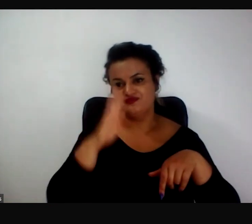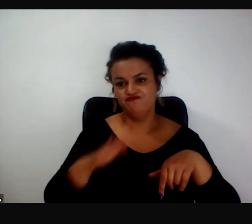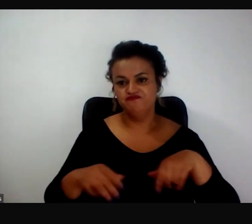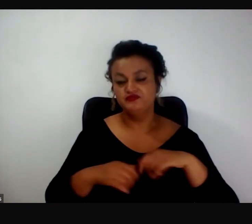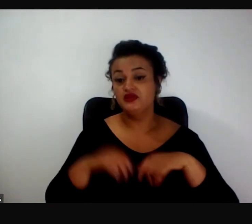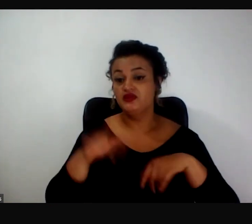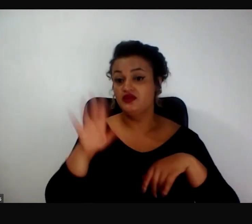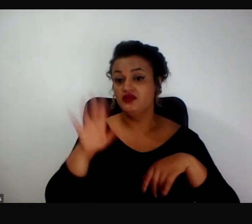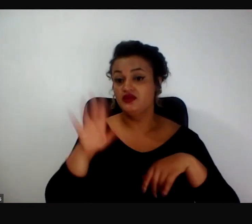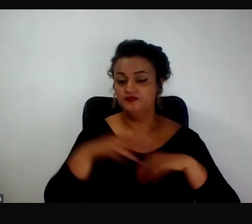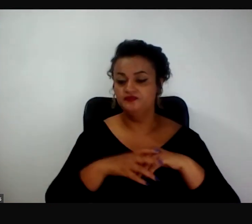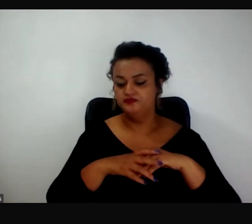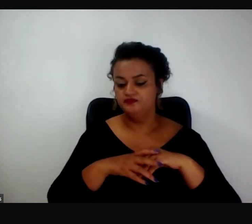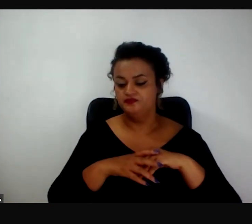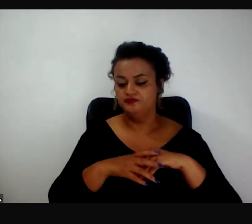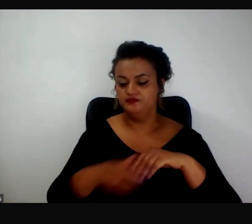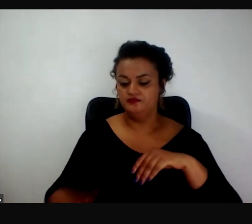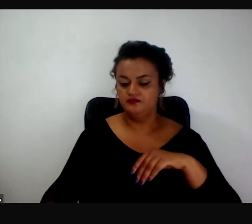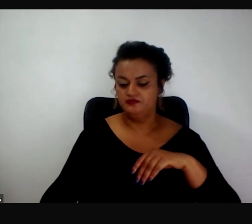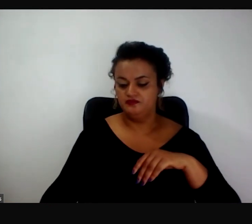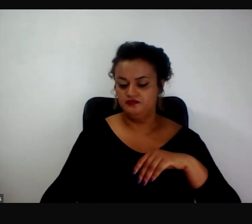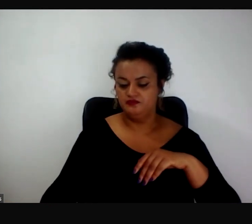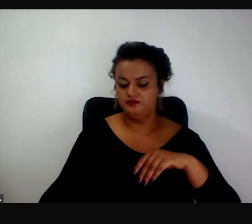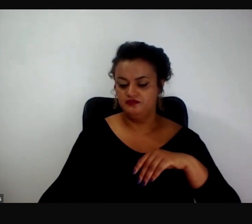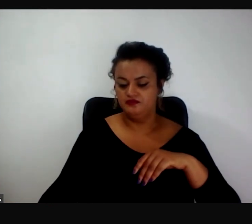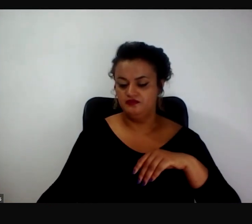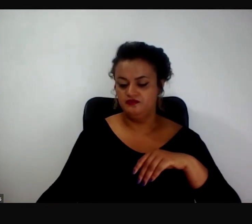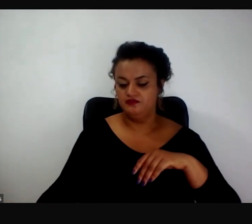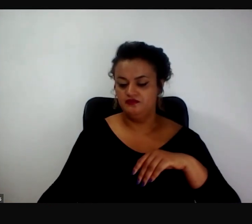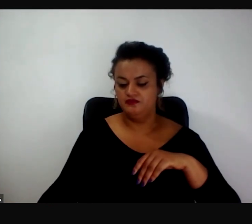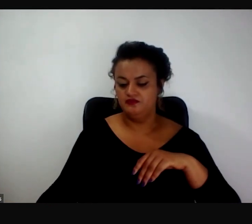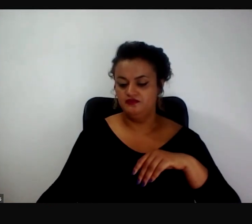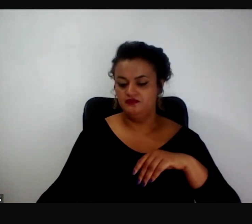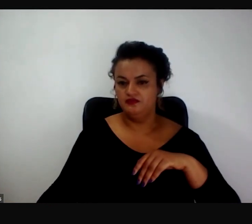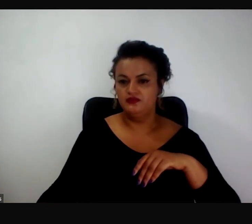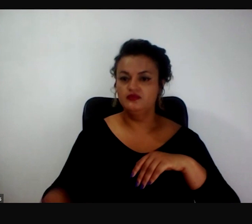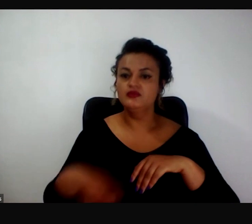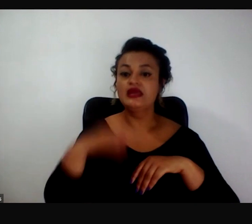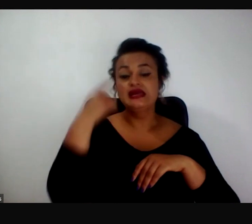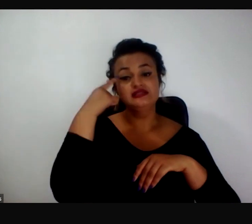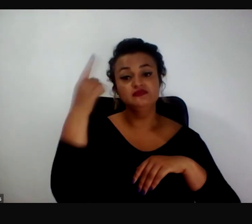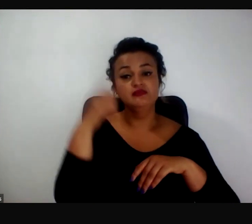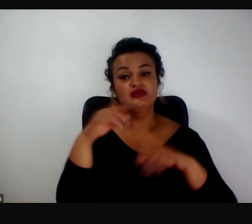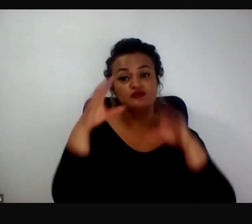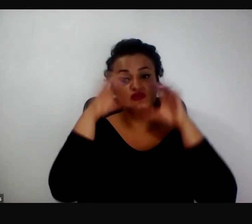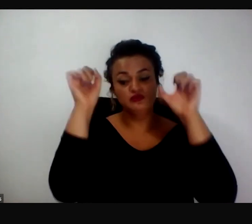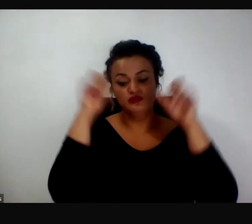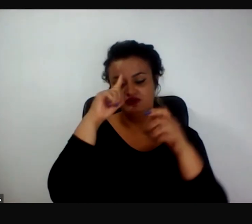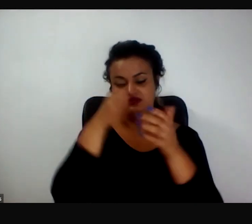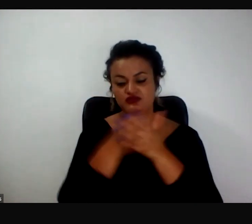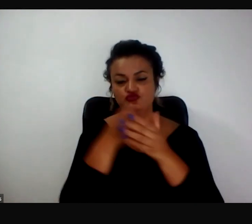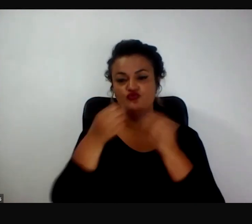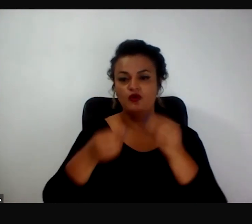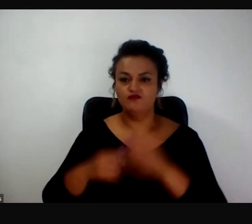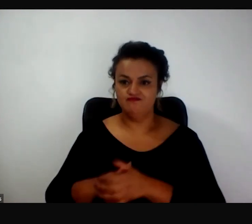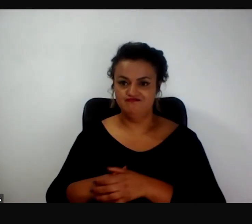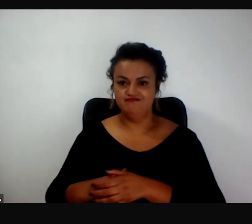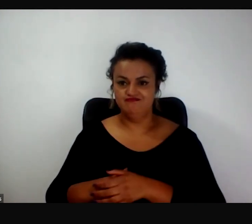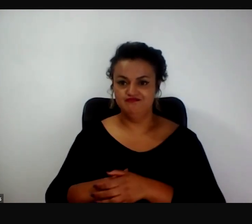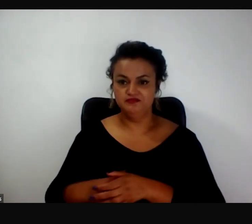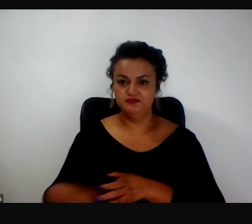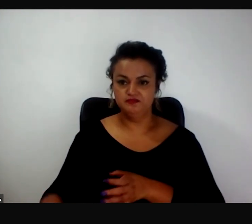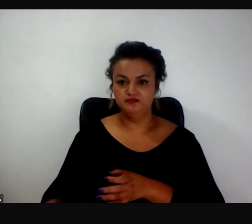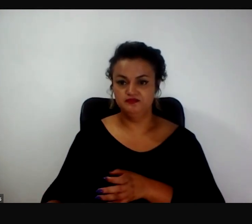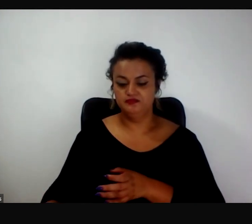atenção numa coisa muito importante: eles olham as decisões do tribunal, porque, tal como nós olhamos para